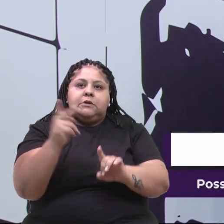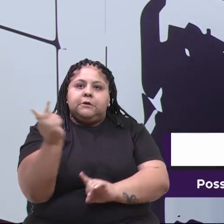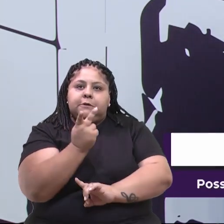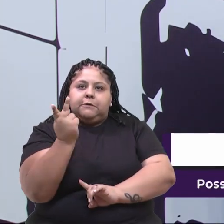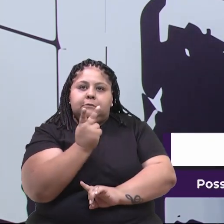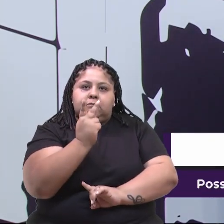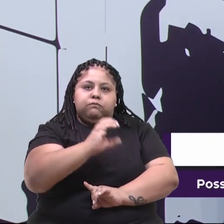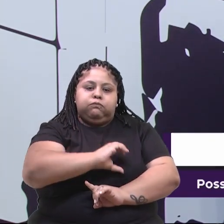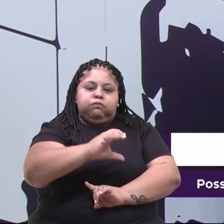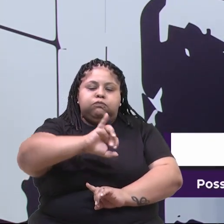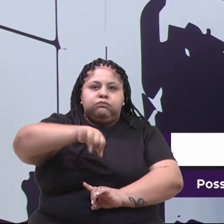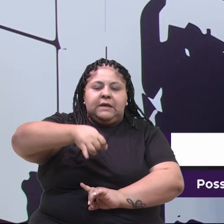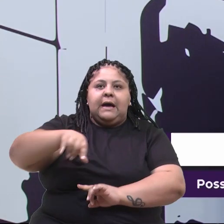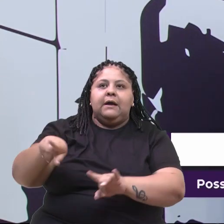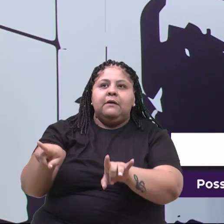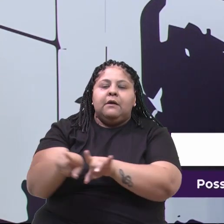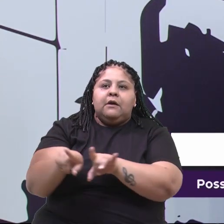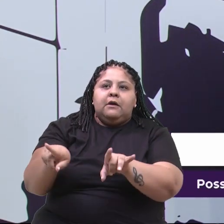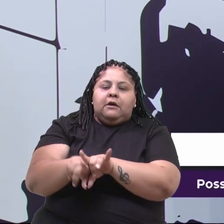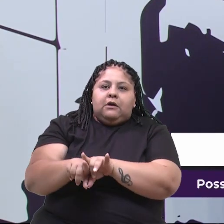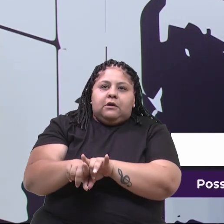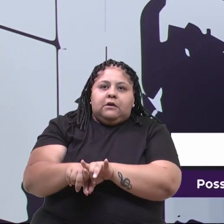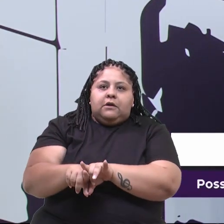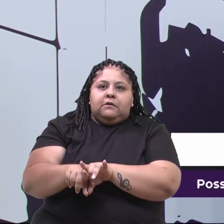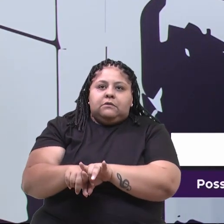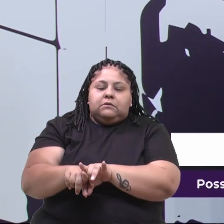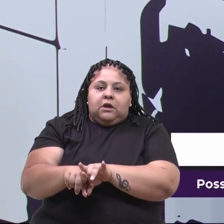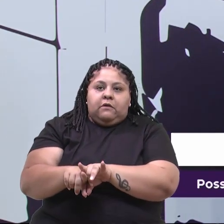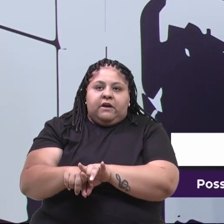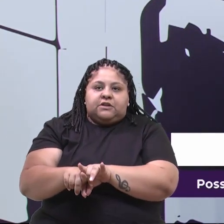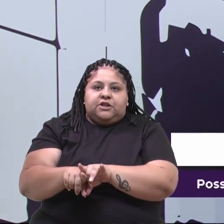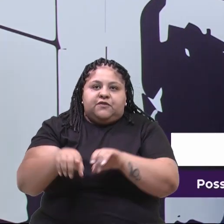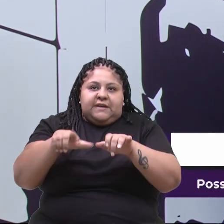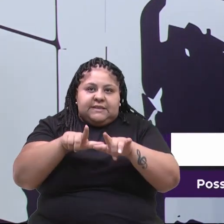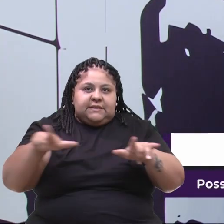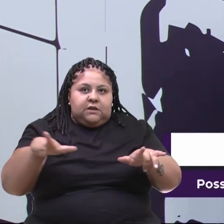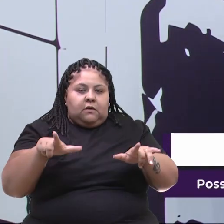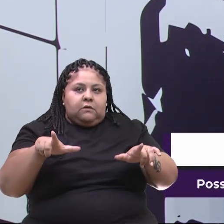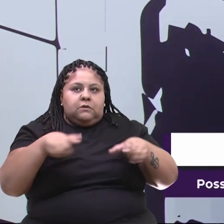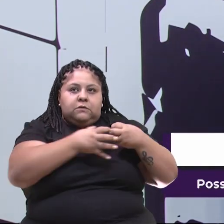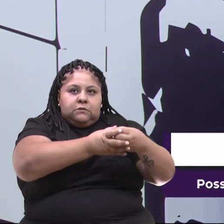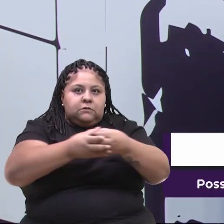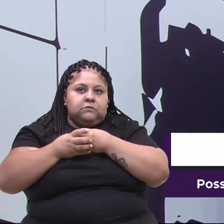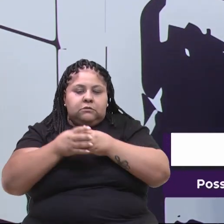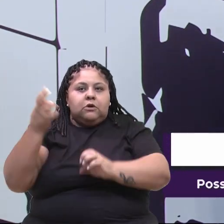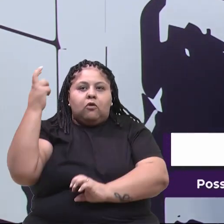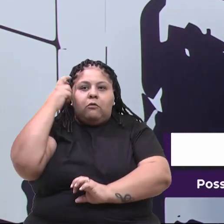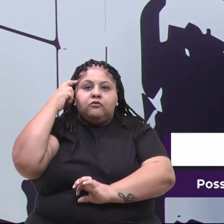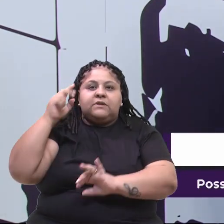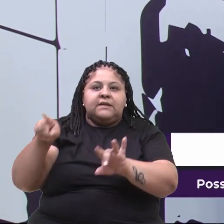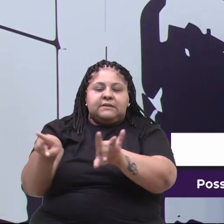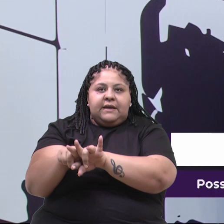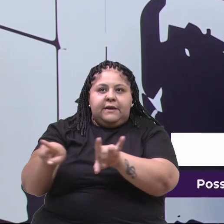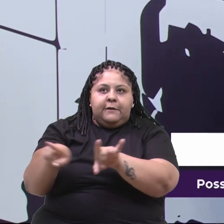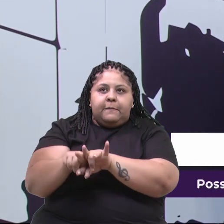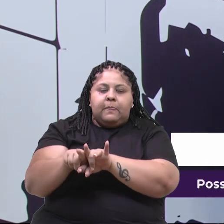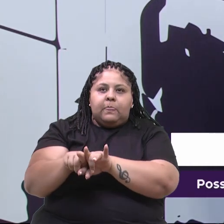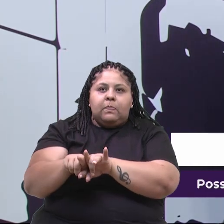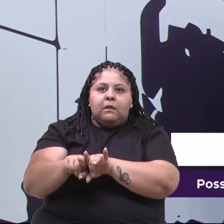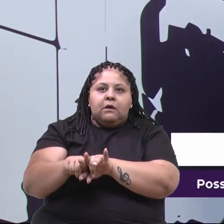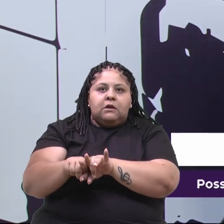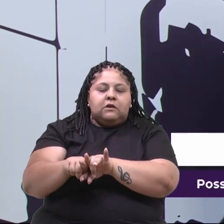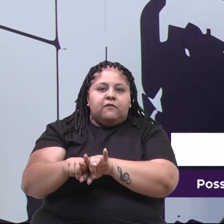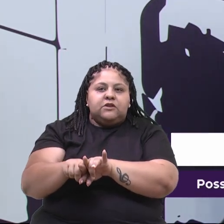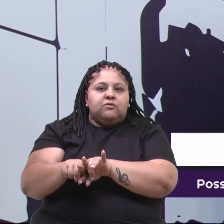e o Caxias do Sul Basquete. Em termos culturais, a Festa da Uva também é um incentivador e nós temos que aproveitar a festa para